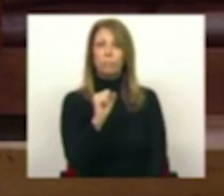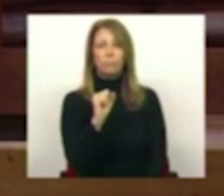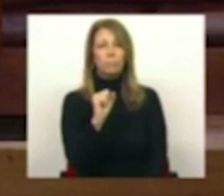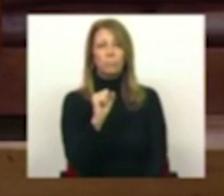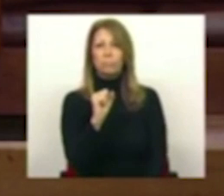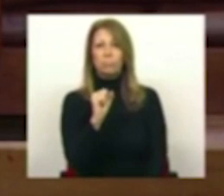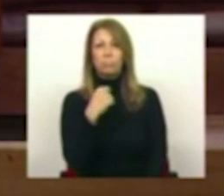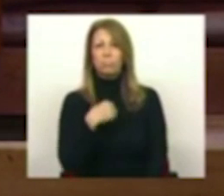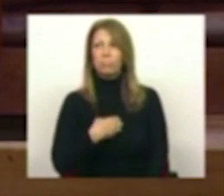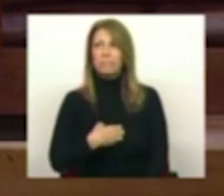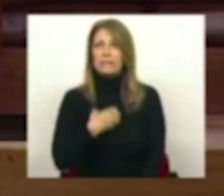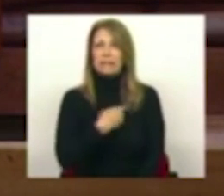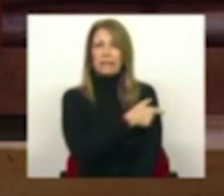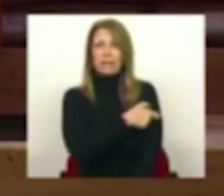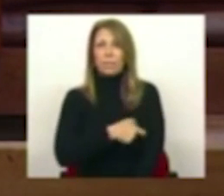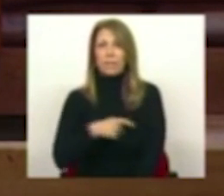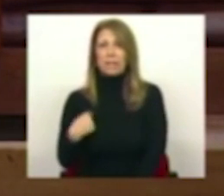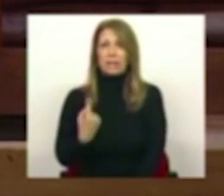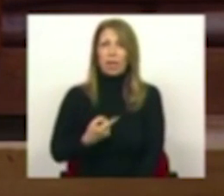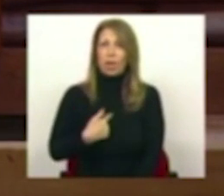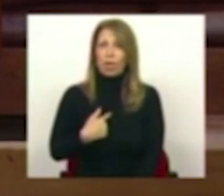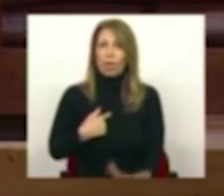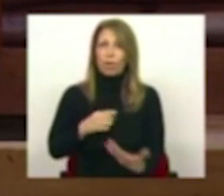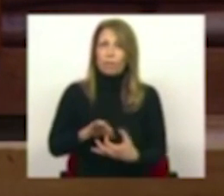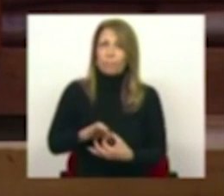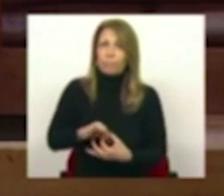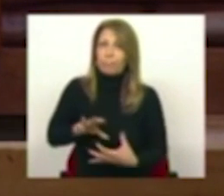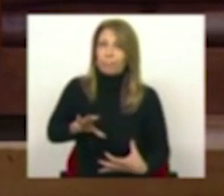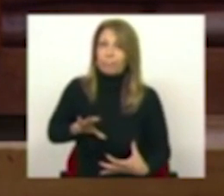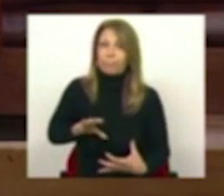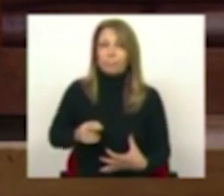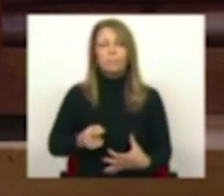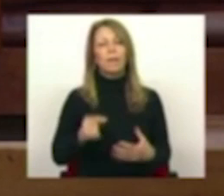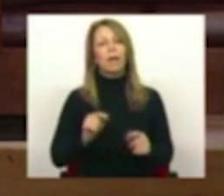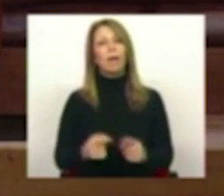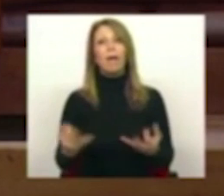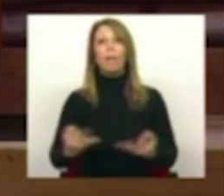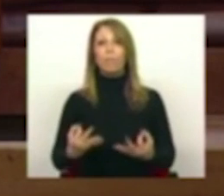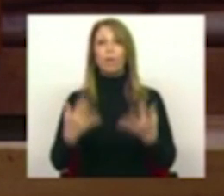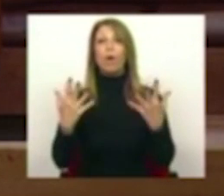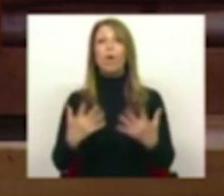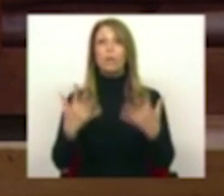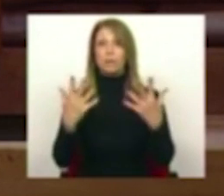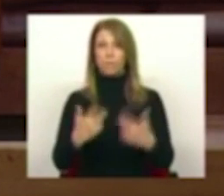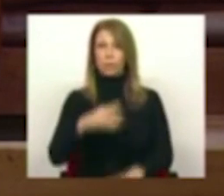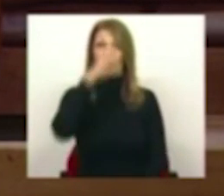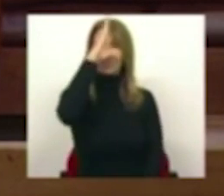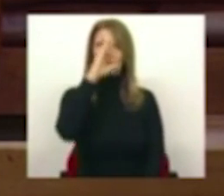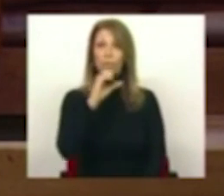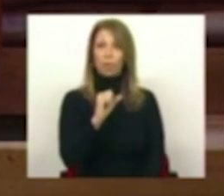representa necessariamente. Este é, efetivamente, um orçamento de Estado